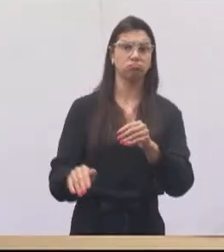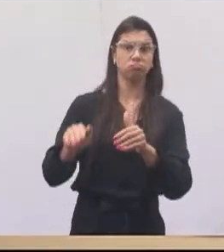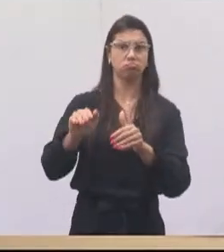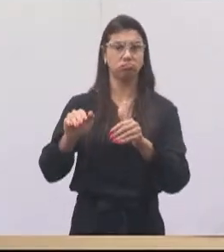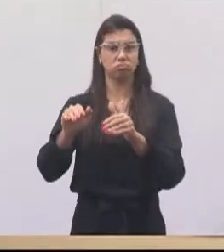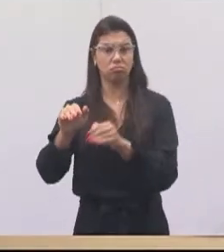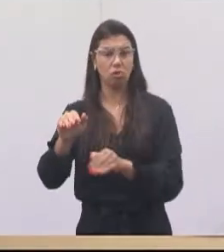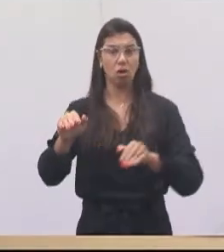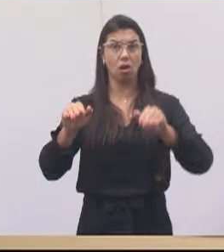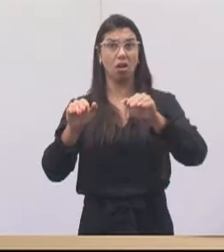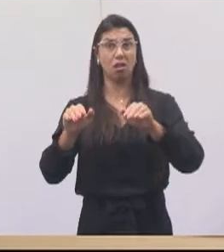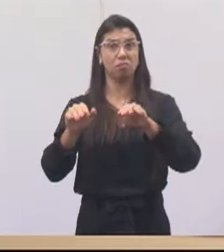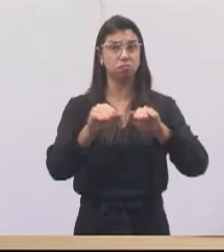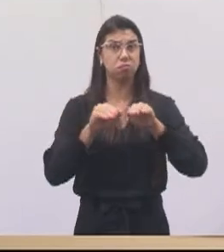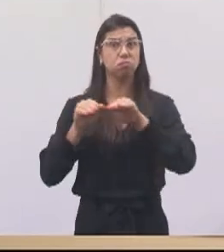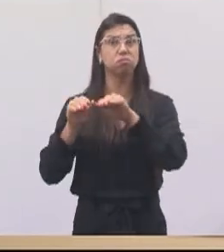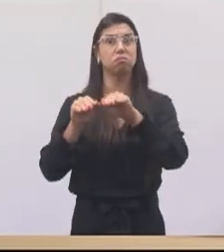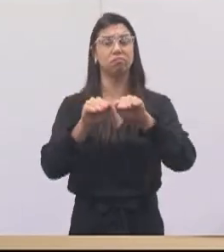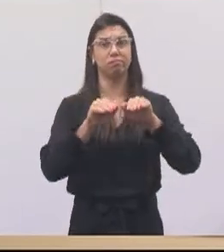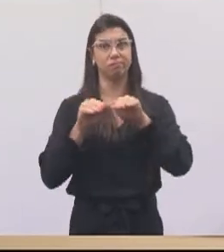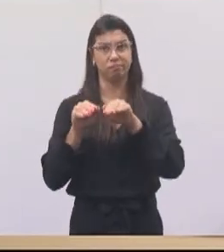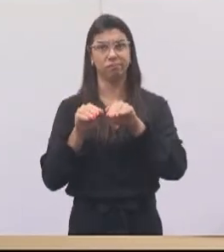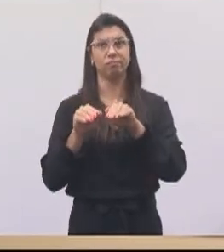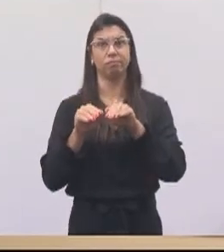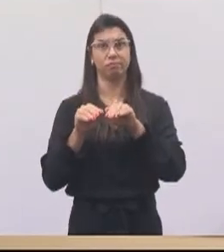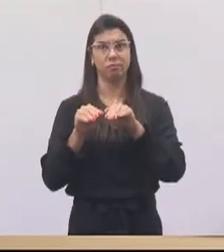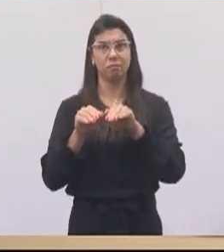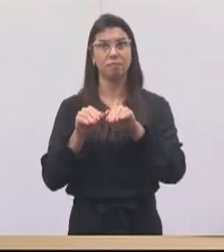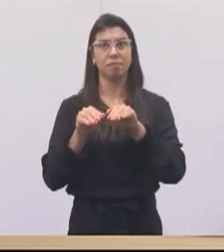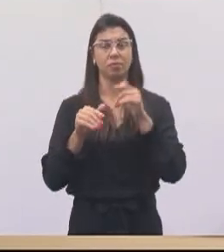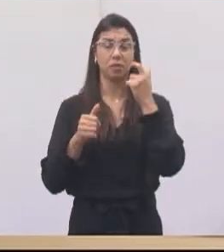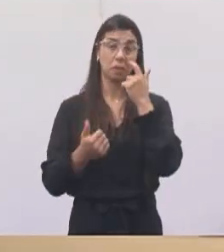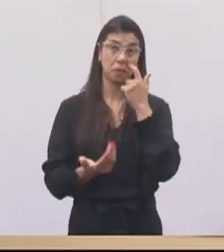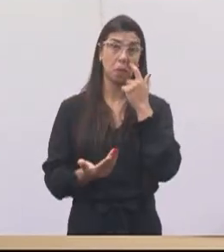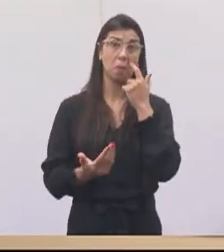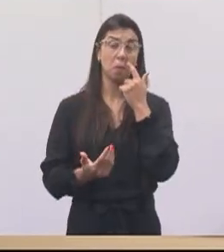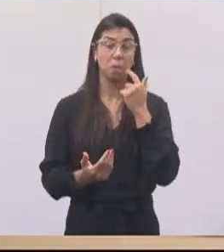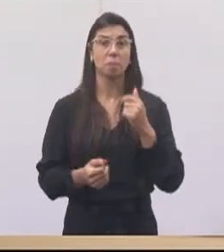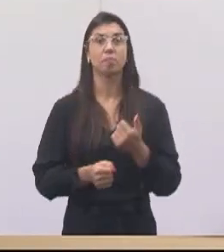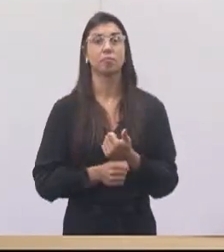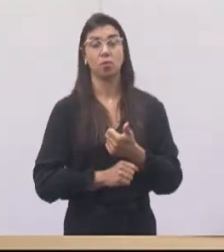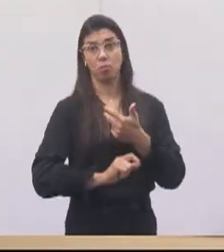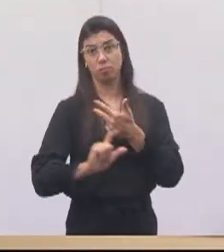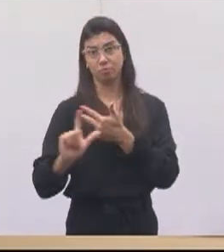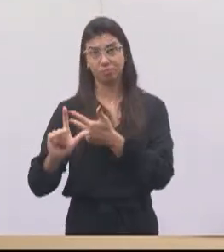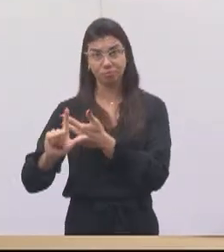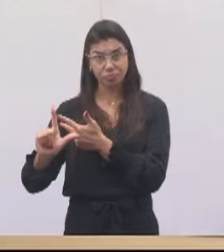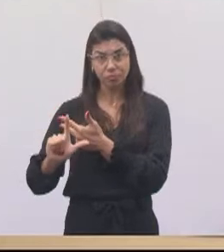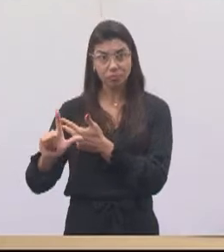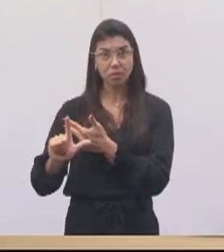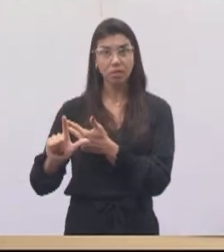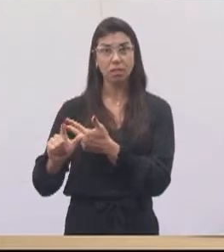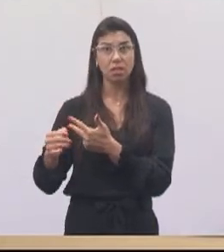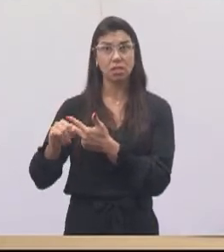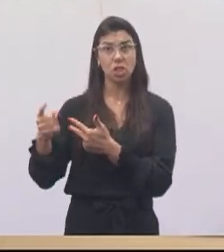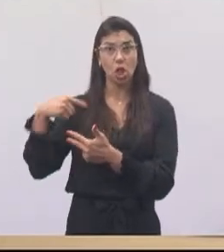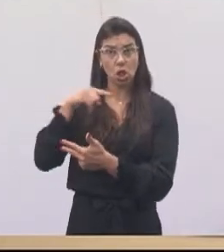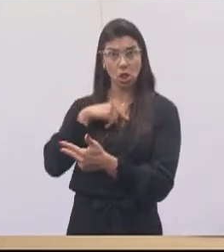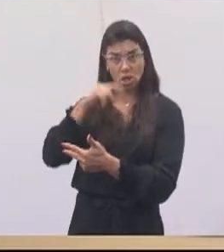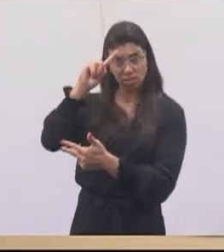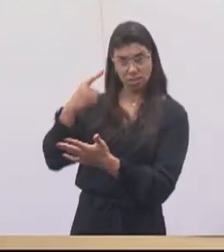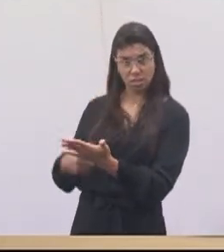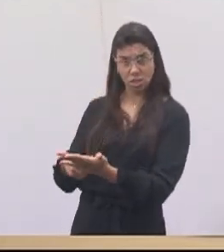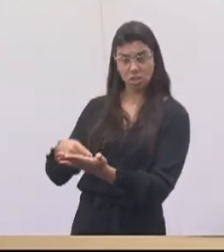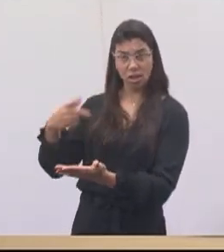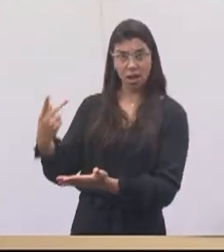poderes estão em pé de igualdade. Inclusive, o poder legislativo, se nós decidirmos aqui